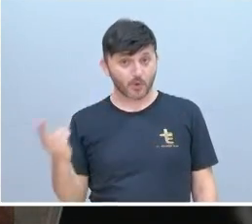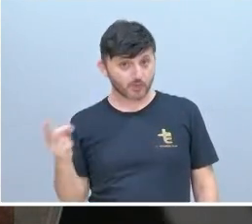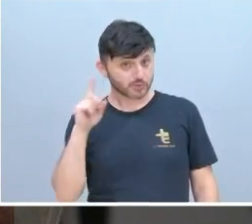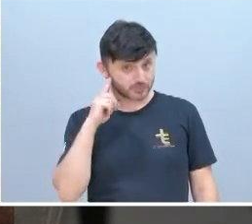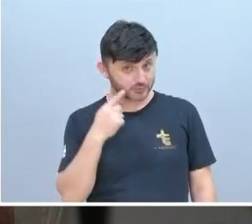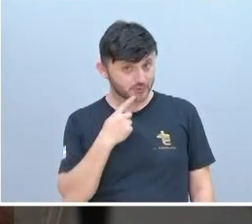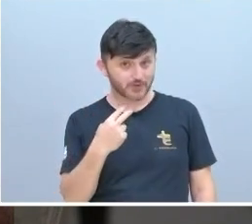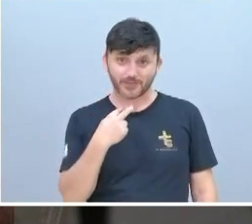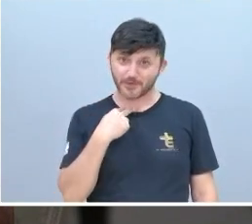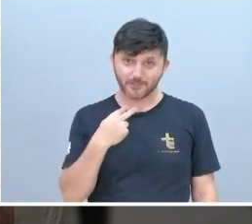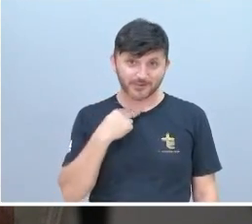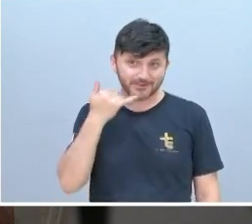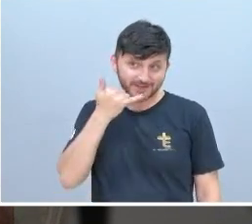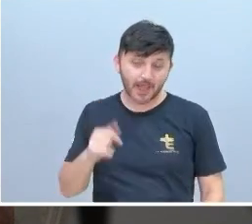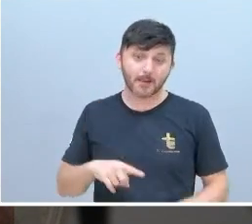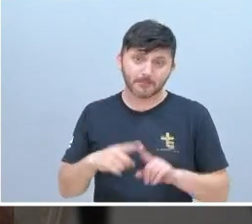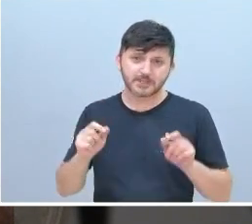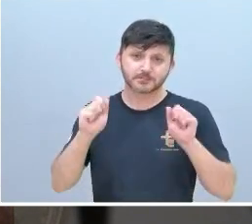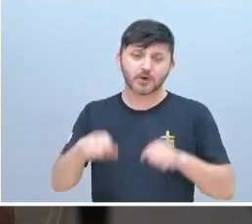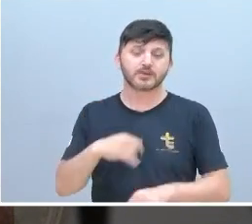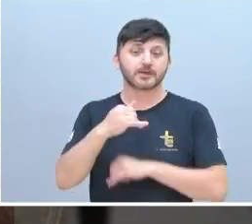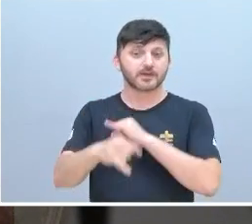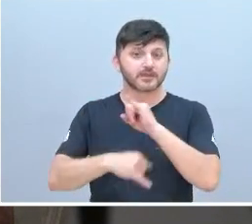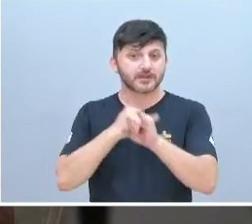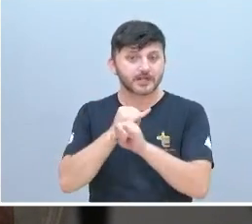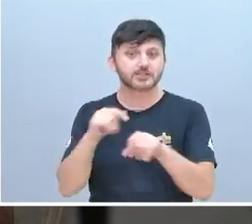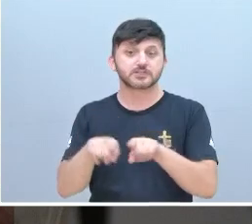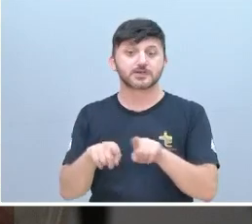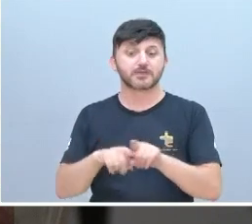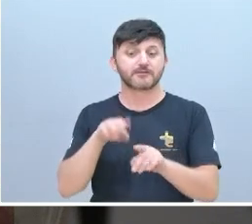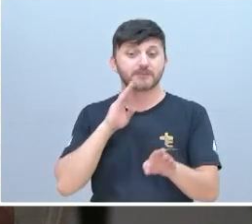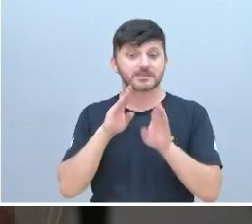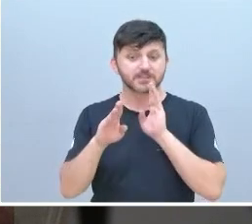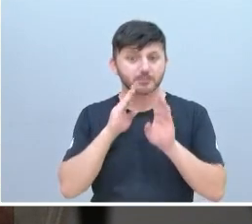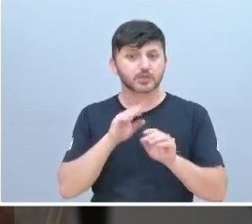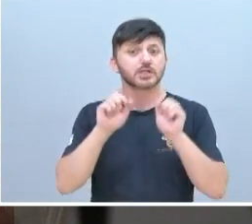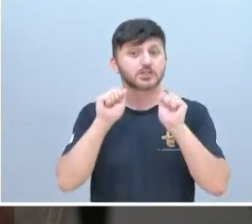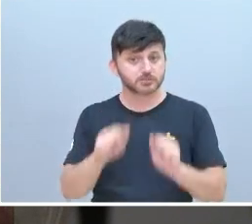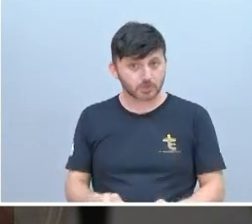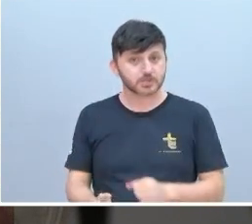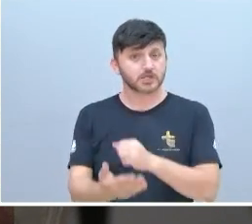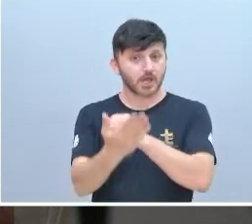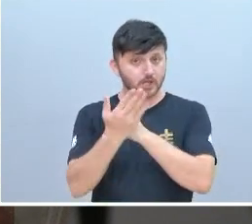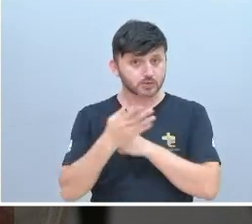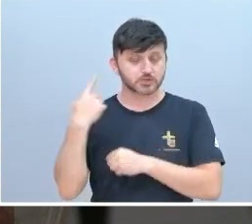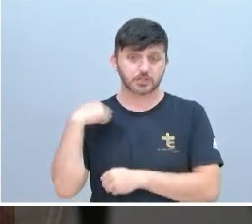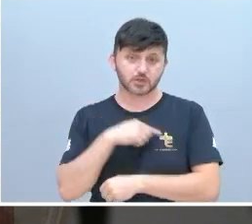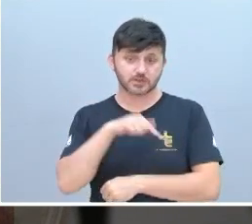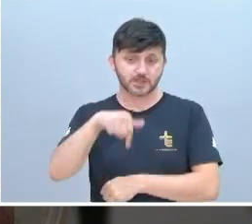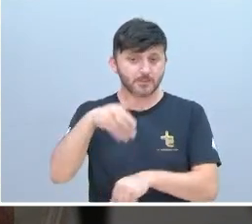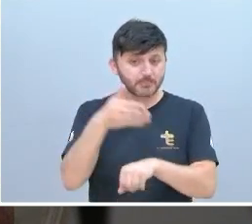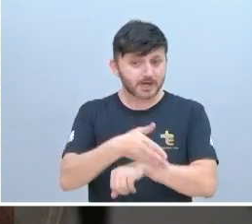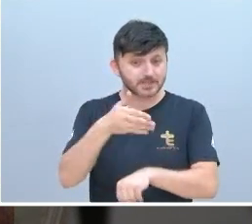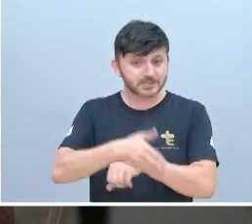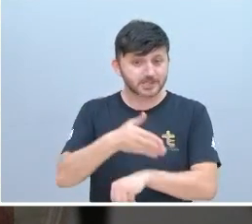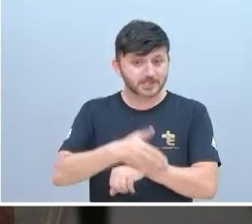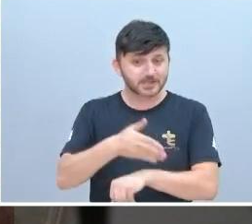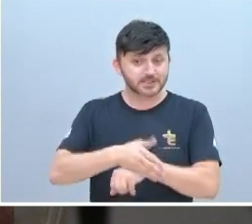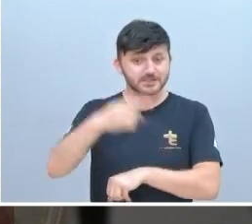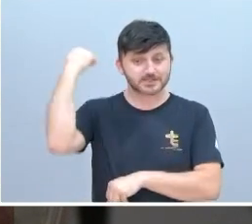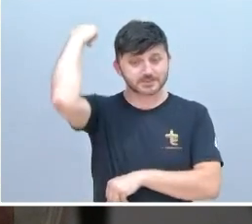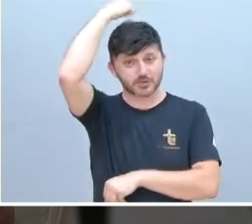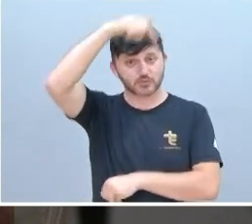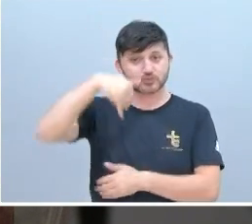0 operadora 41 3221 6060. Se já é um associado, participe da ação São